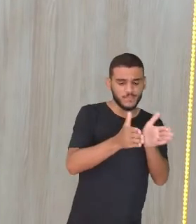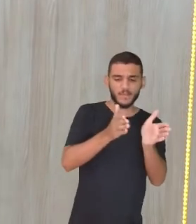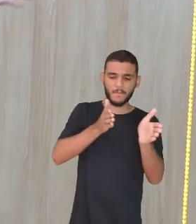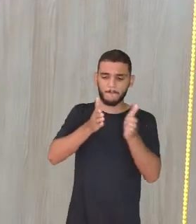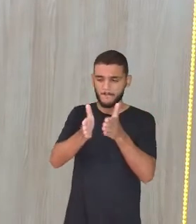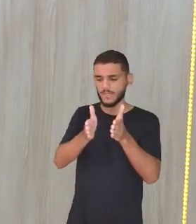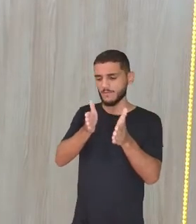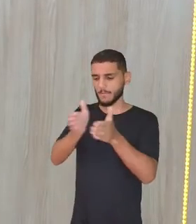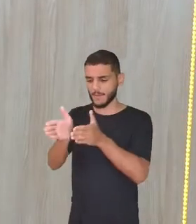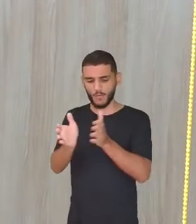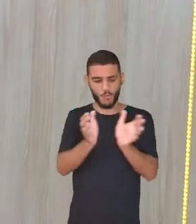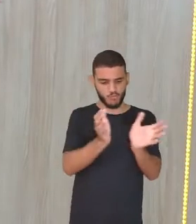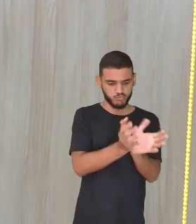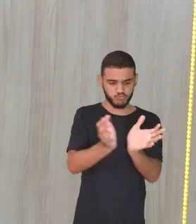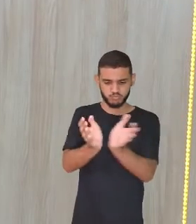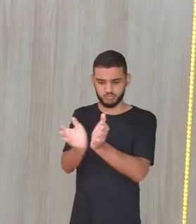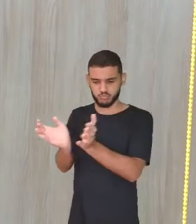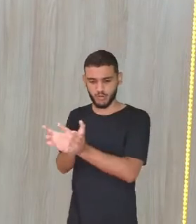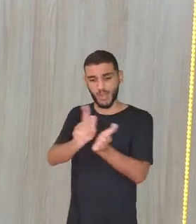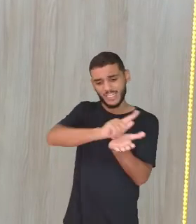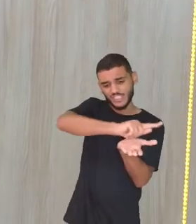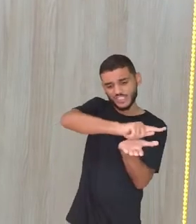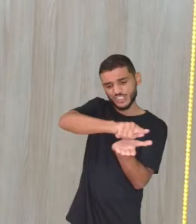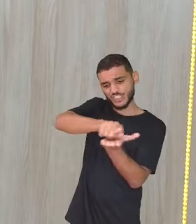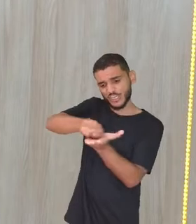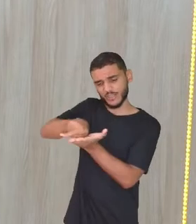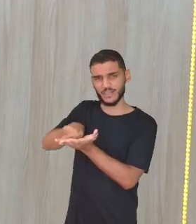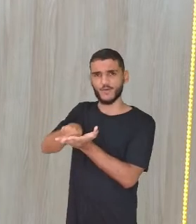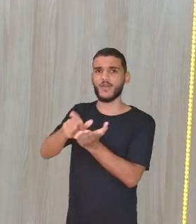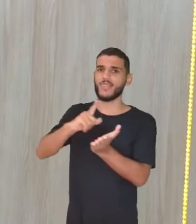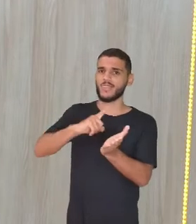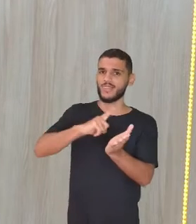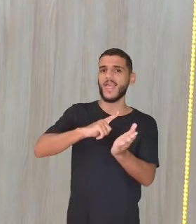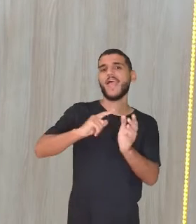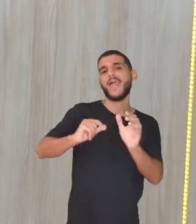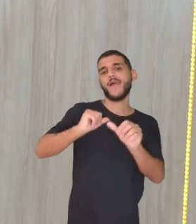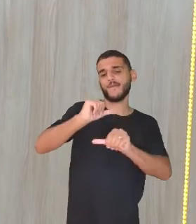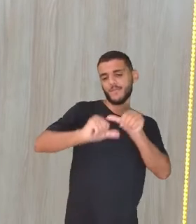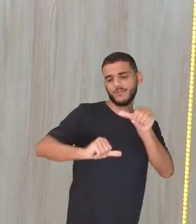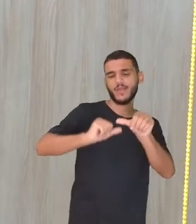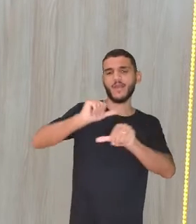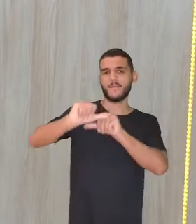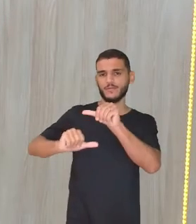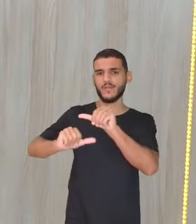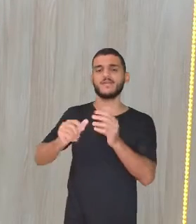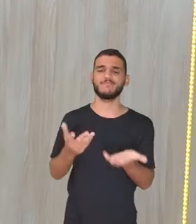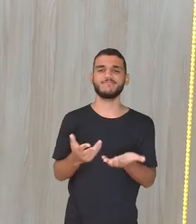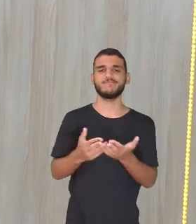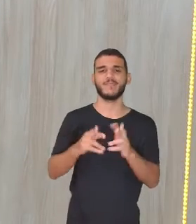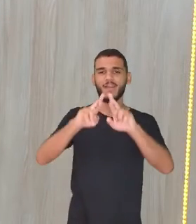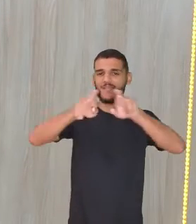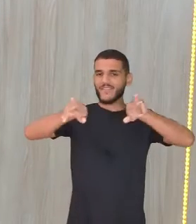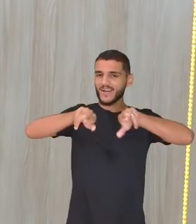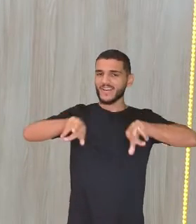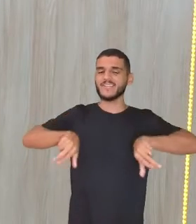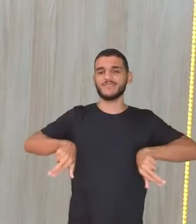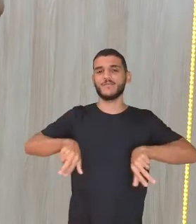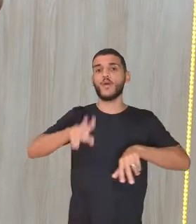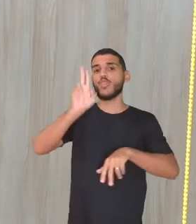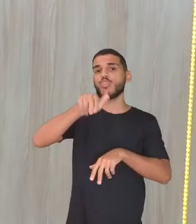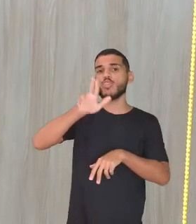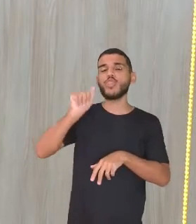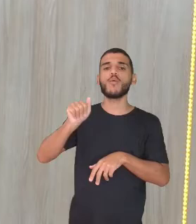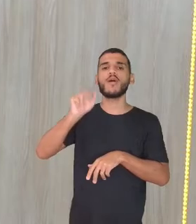o agrupamento de gêneros vai ser modificado aí, ele vai mudar, ele vai variar. Então, nunca um gênero